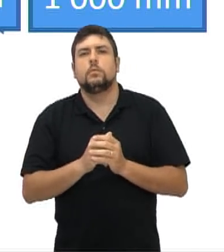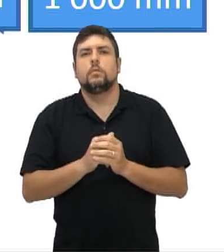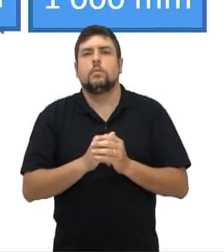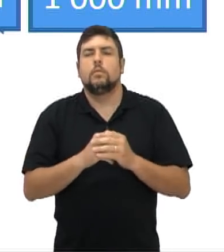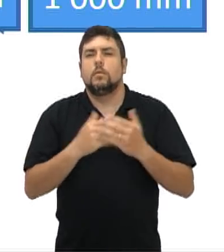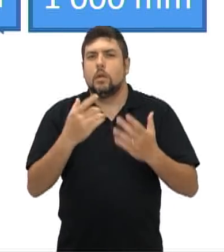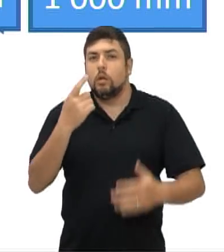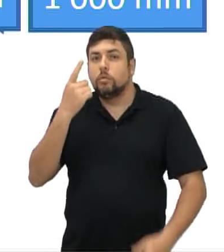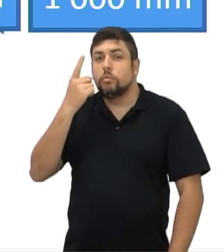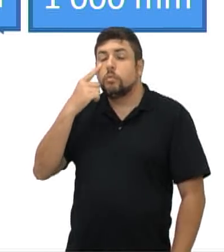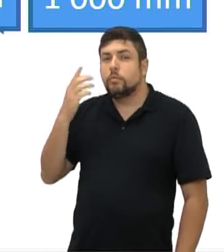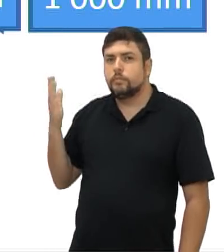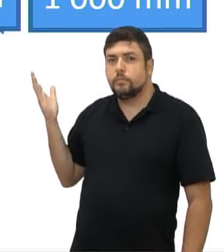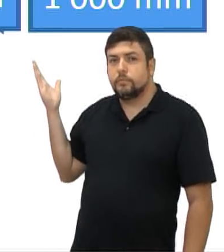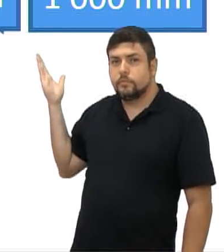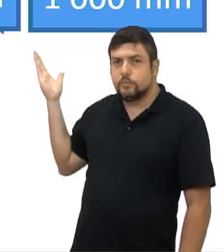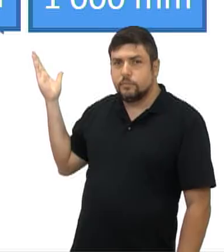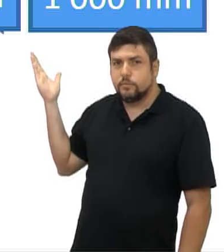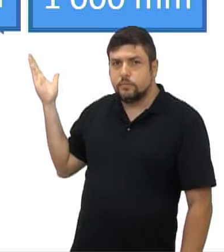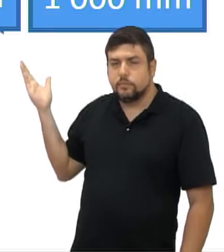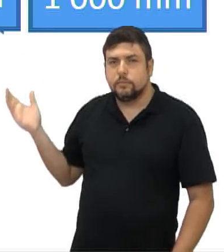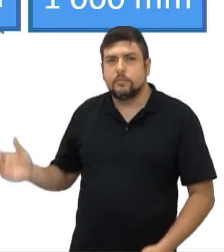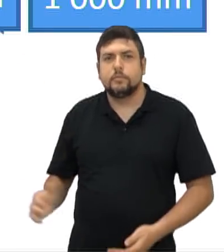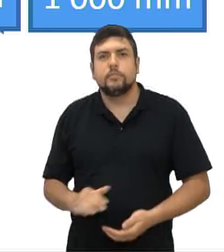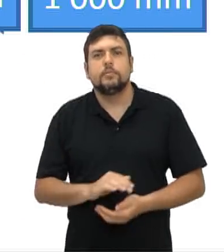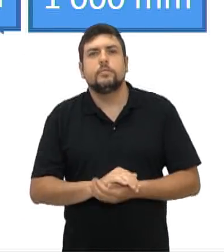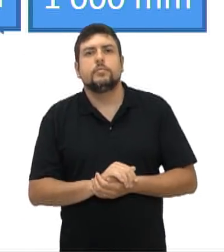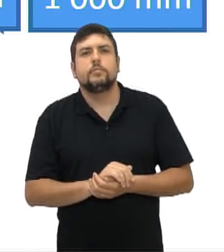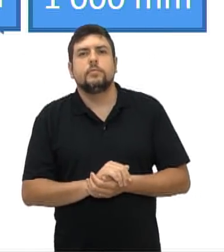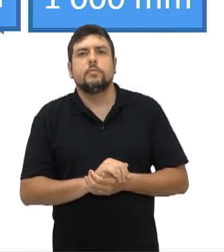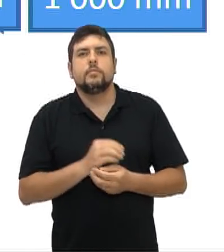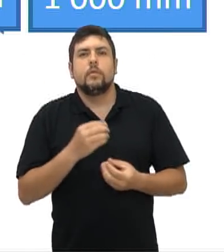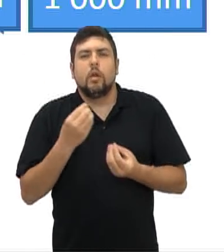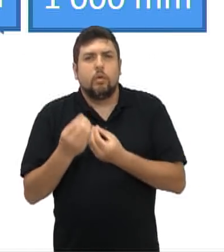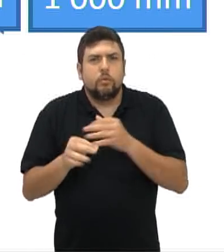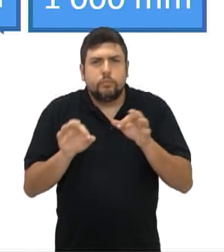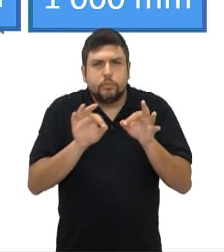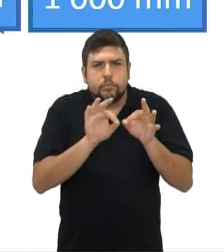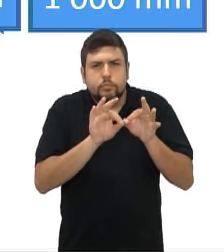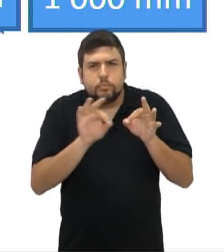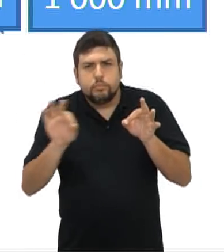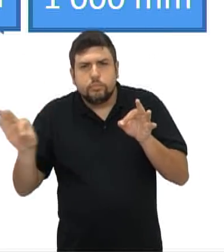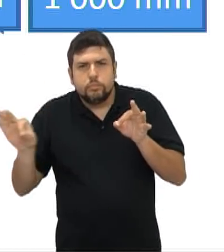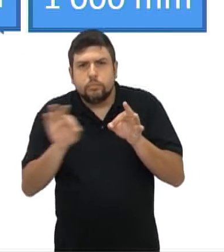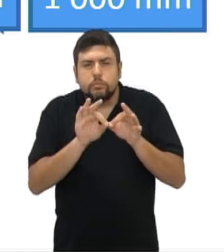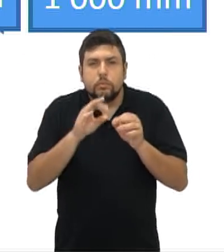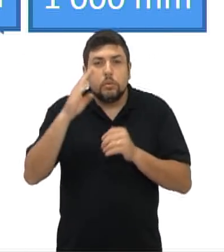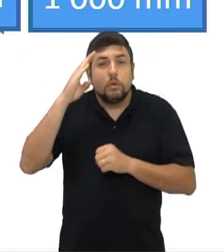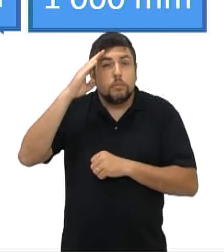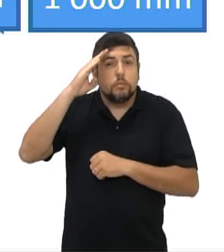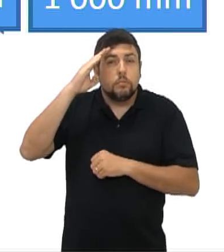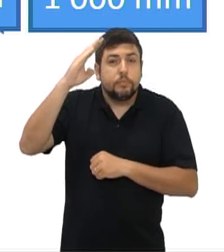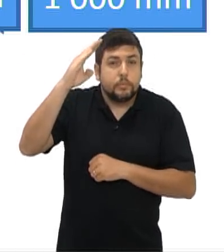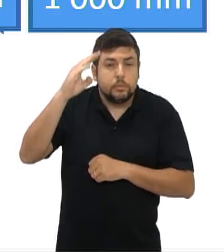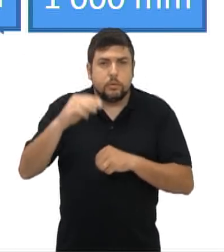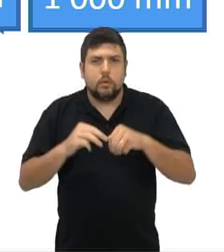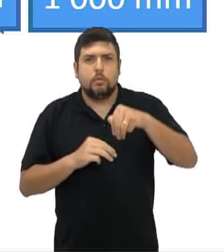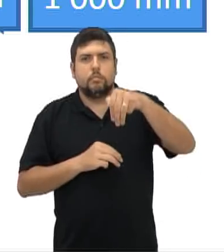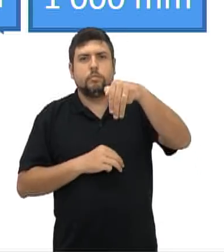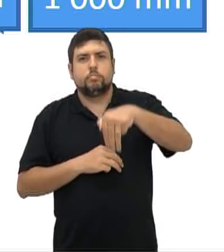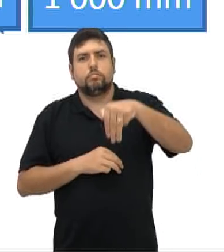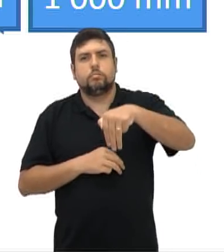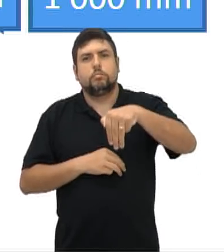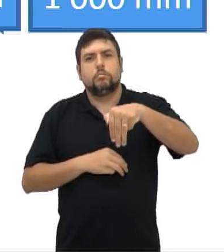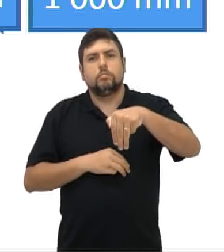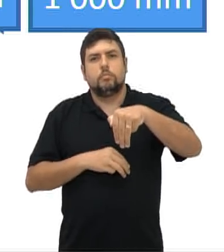um quadro onde tem todas as unidades de medida de comprimento a partir do metro, tá? A partir do